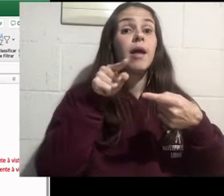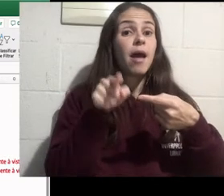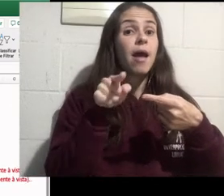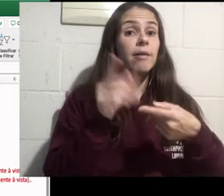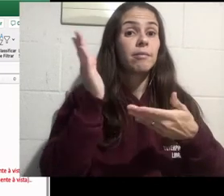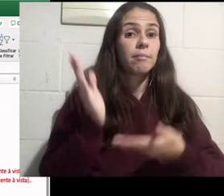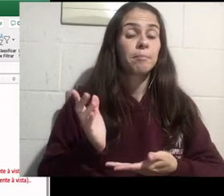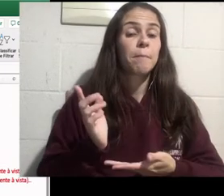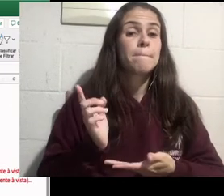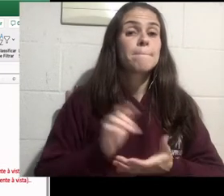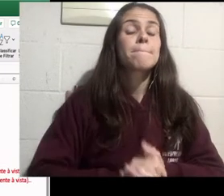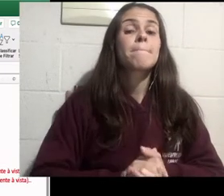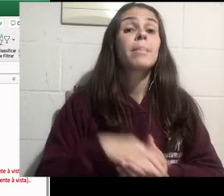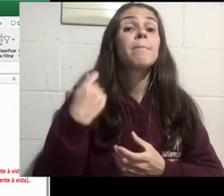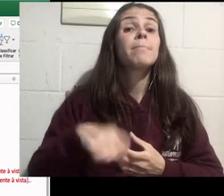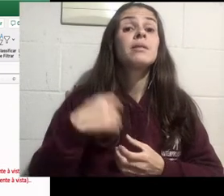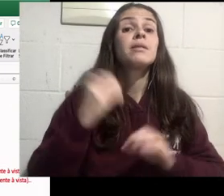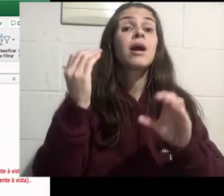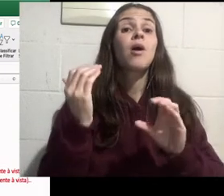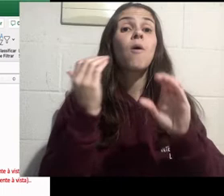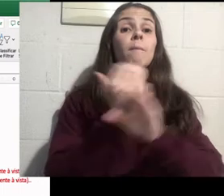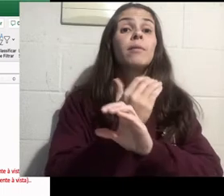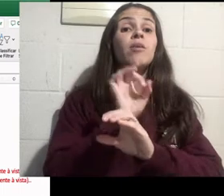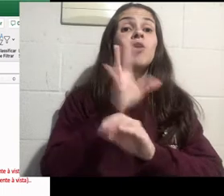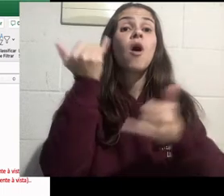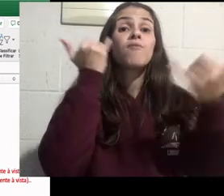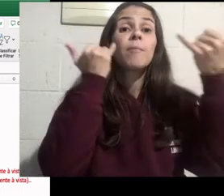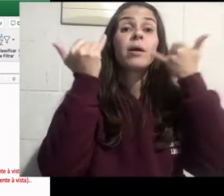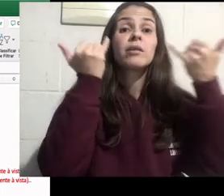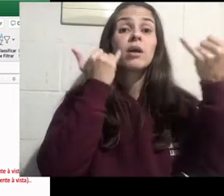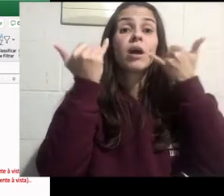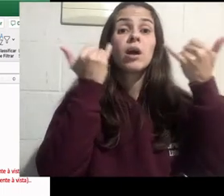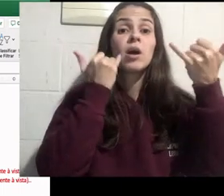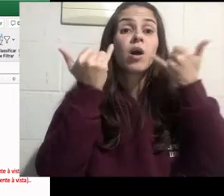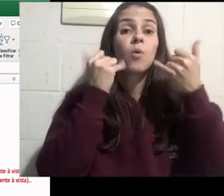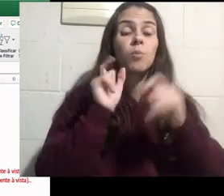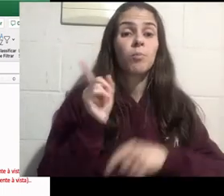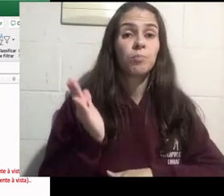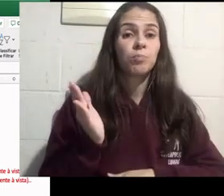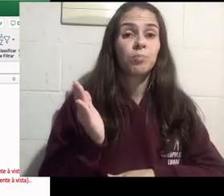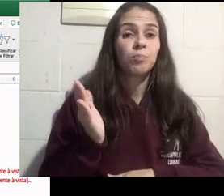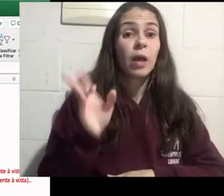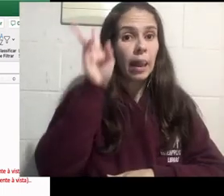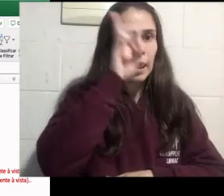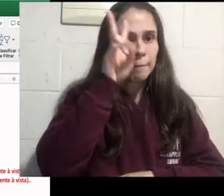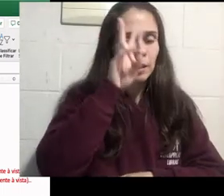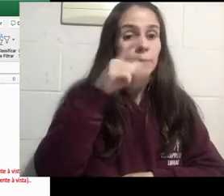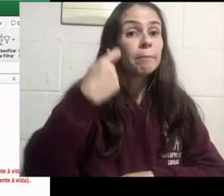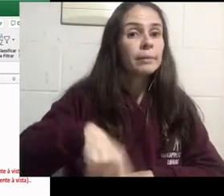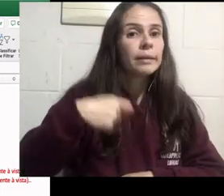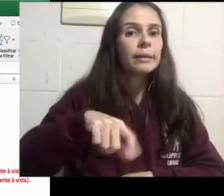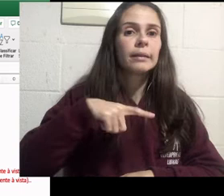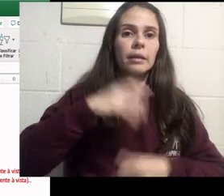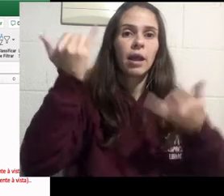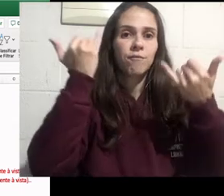do capital de giro, vocês precisam preencher só essas informações aqui, ó. Lembrando que o capital de giro, então, vai ter que ter